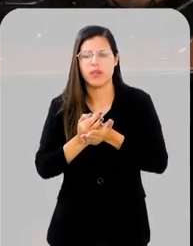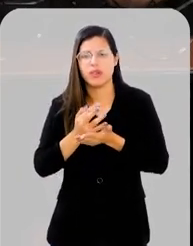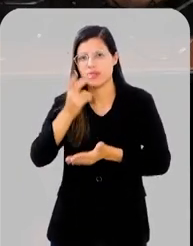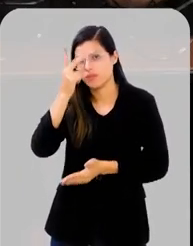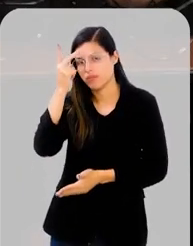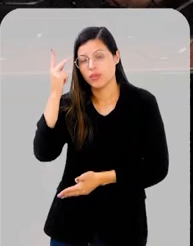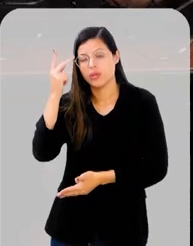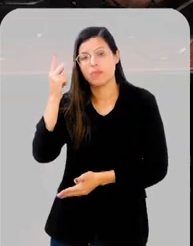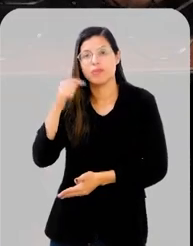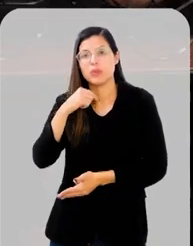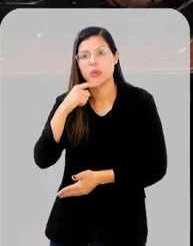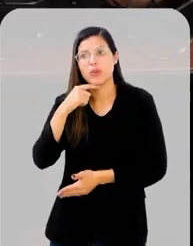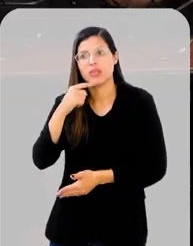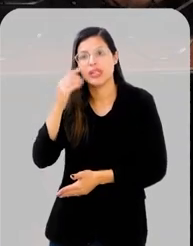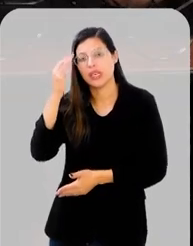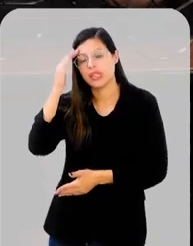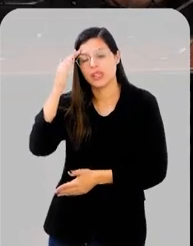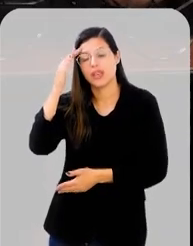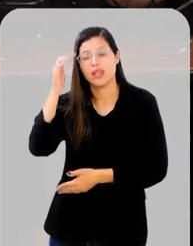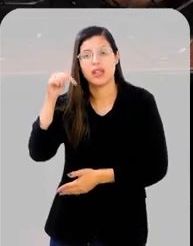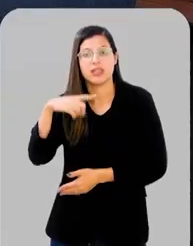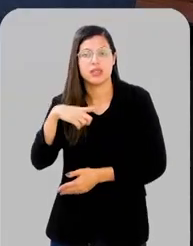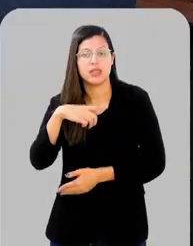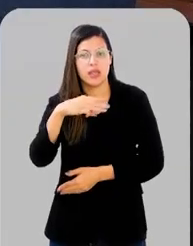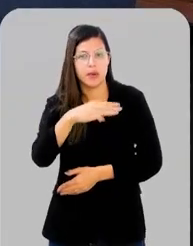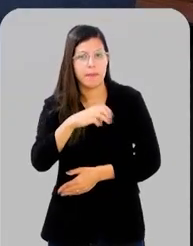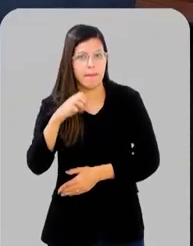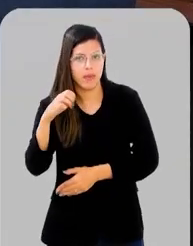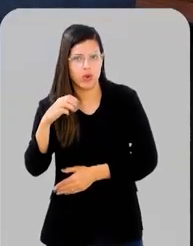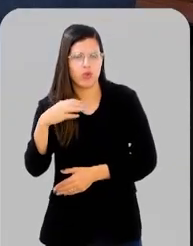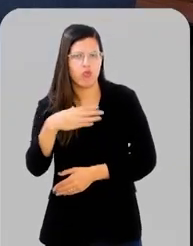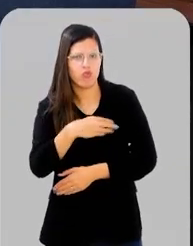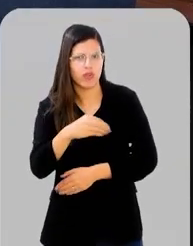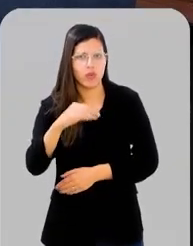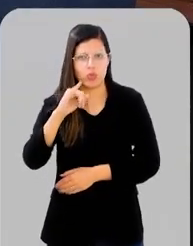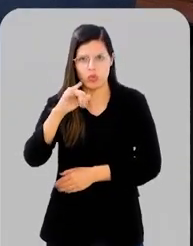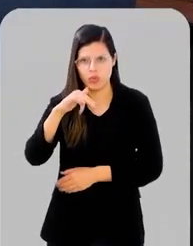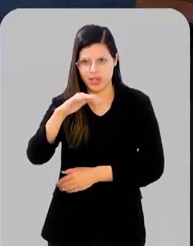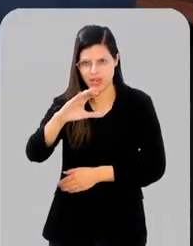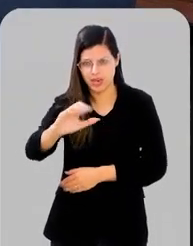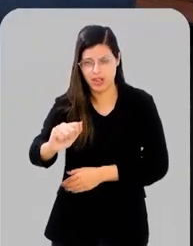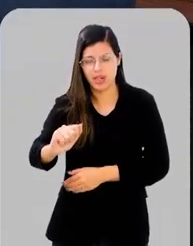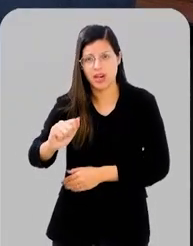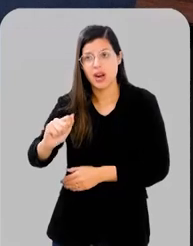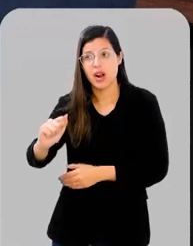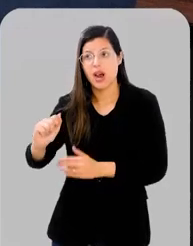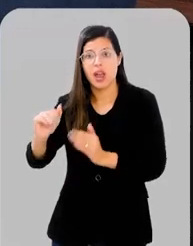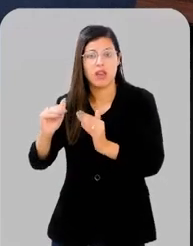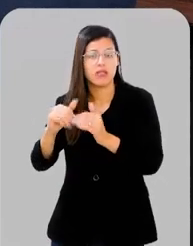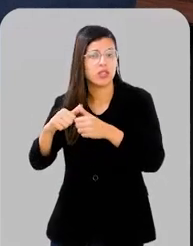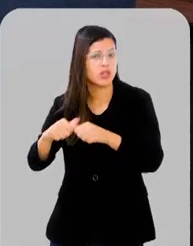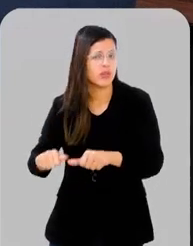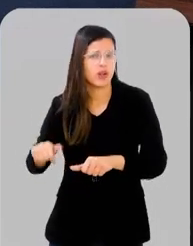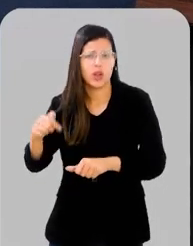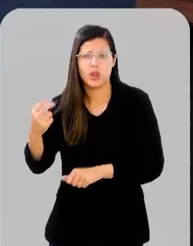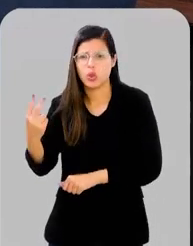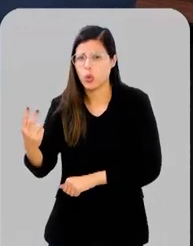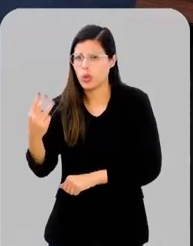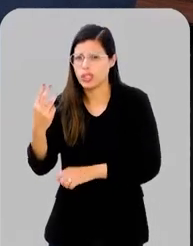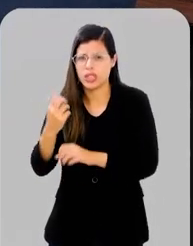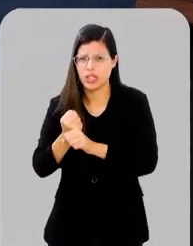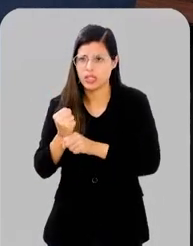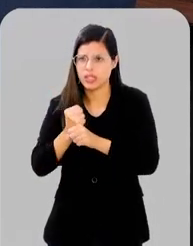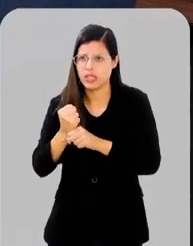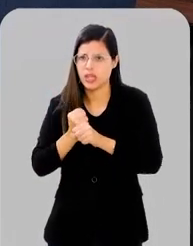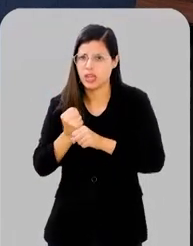pessoas não entendem que tem mães que tão com filhos no Inca por exemplo Elas moram lá há 2